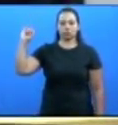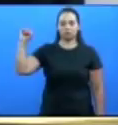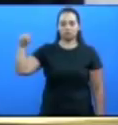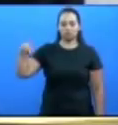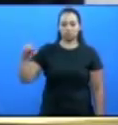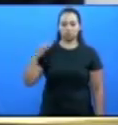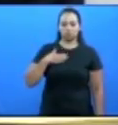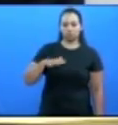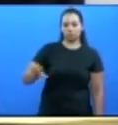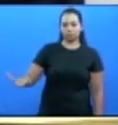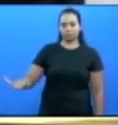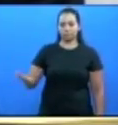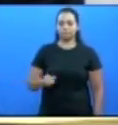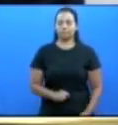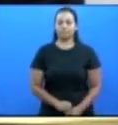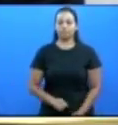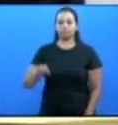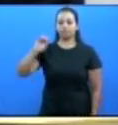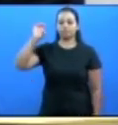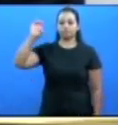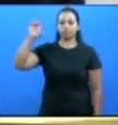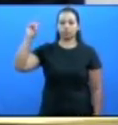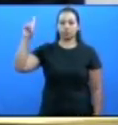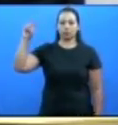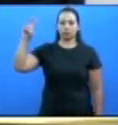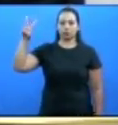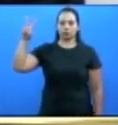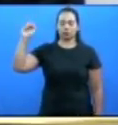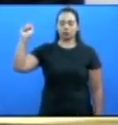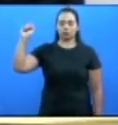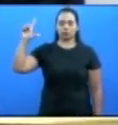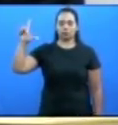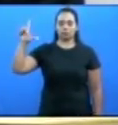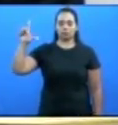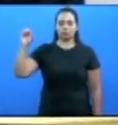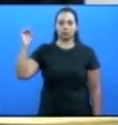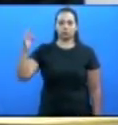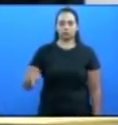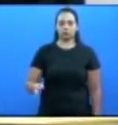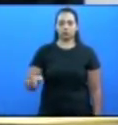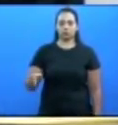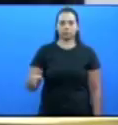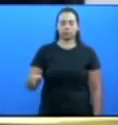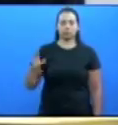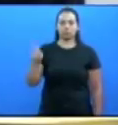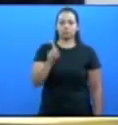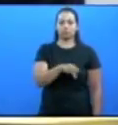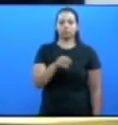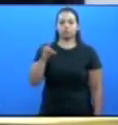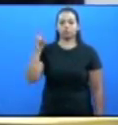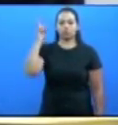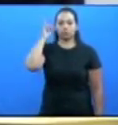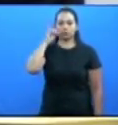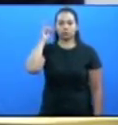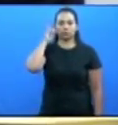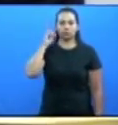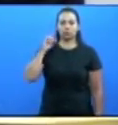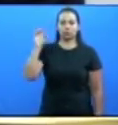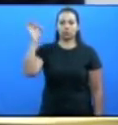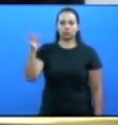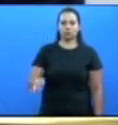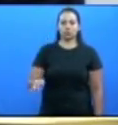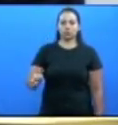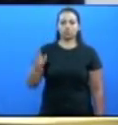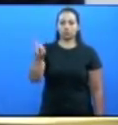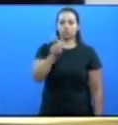Edival Antônio Santos, sim. Professora Durvalina, sim. Professor Cláudio,